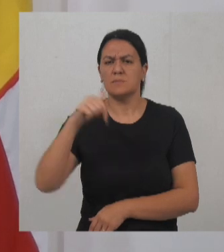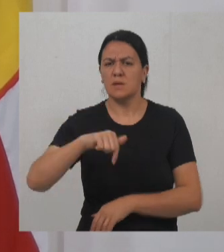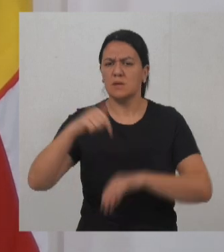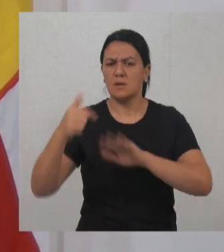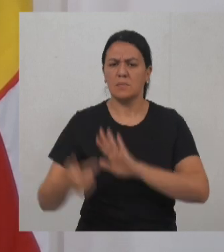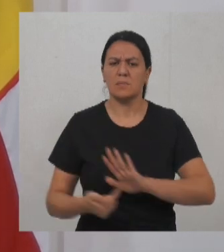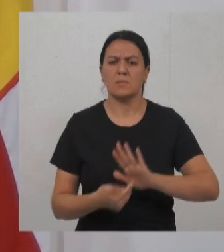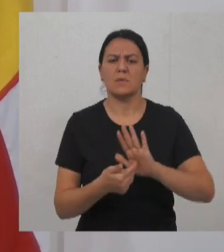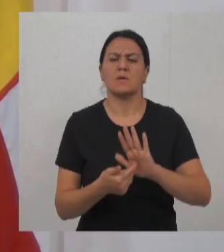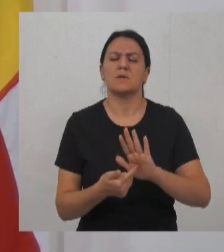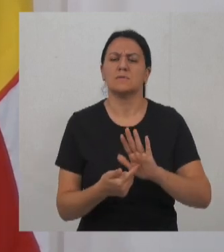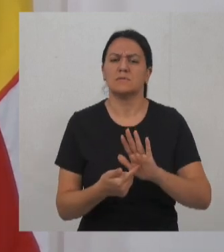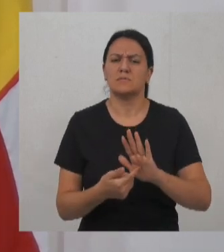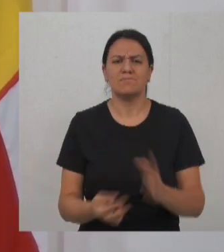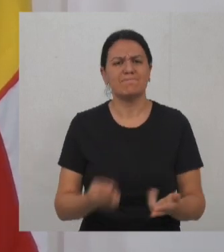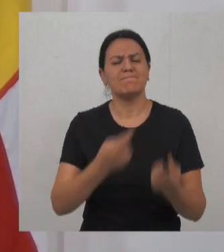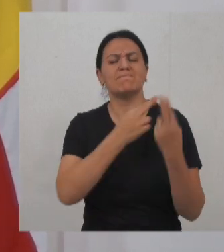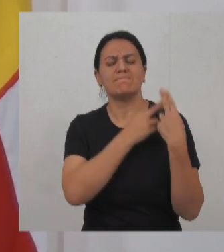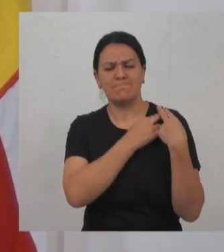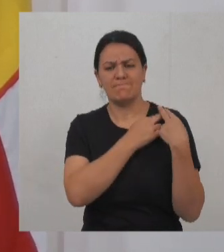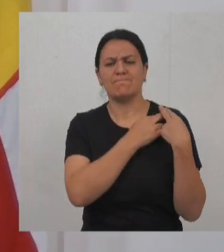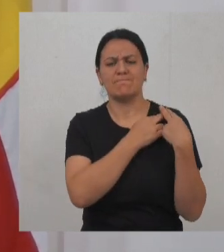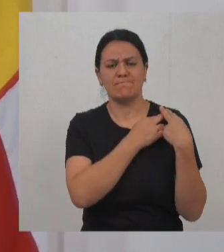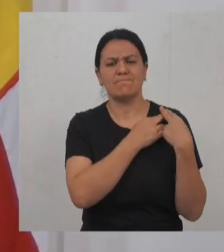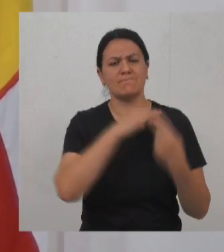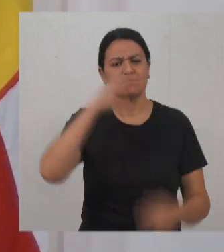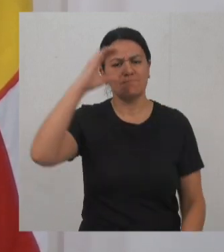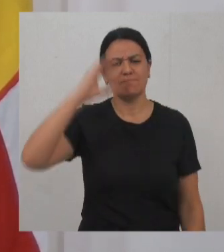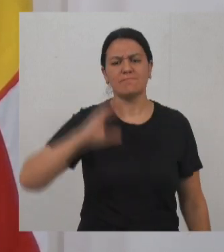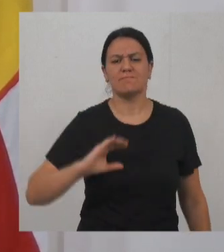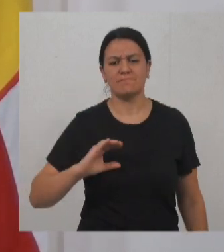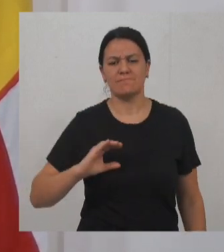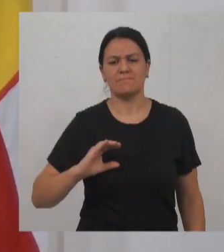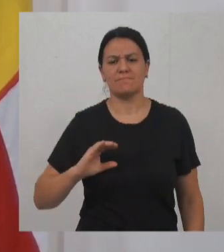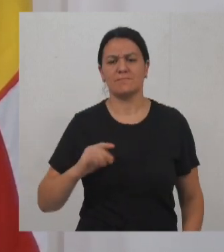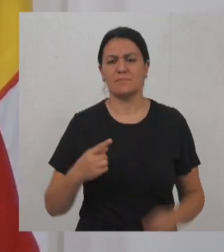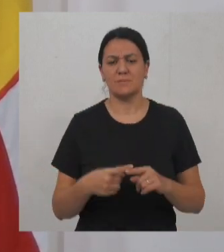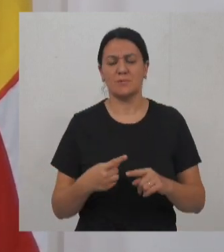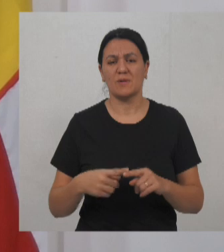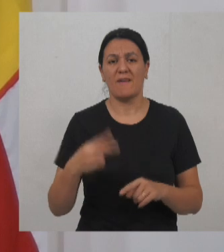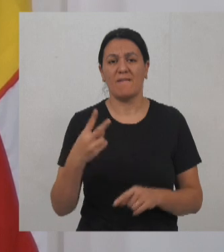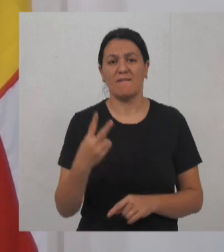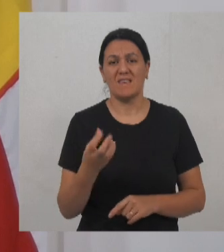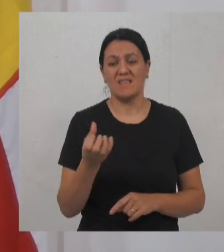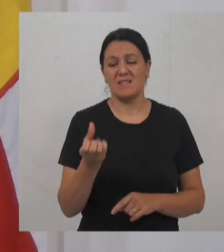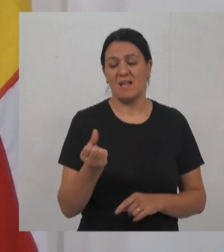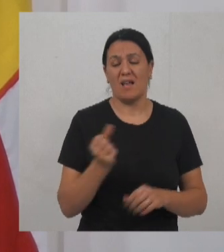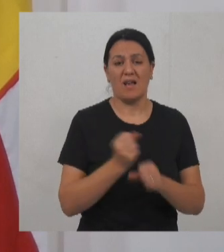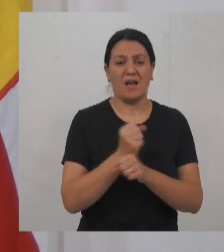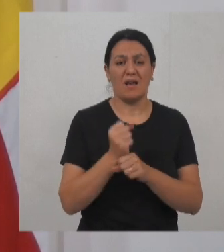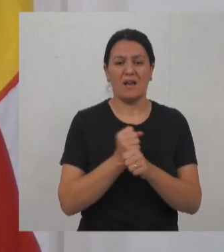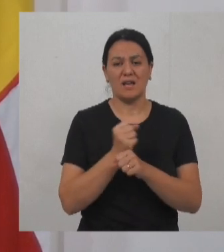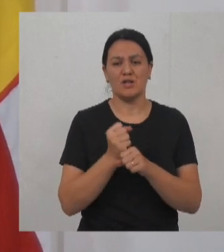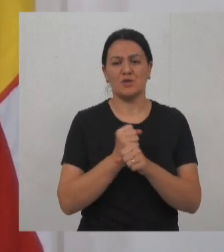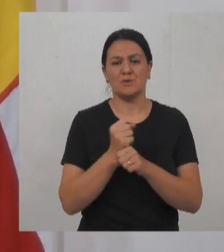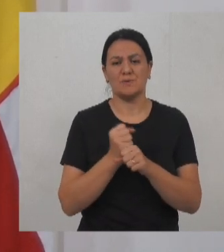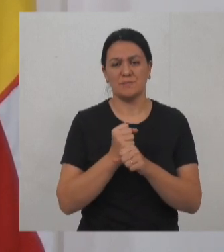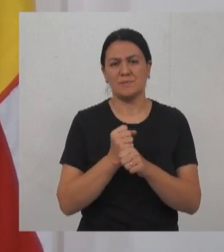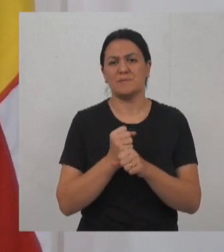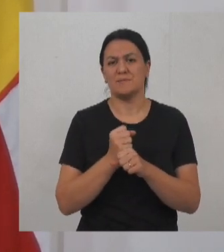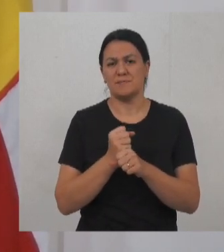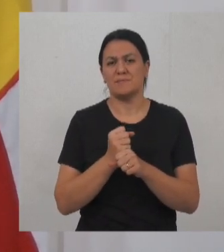demonstram uma responsabilidade cívica ímpar, né? São 26 anos, mais, né? Tivemos